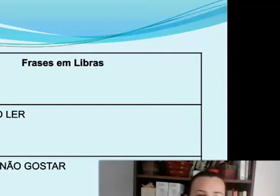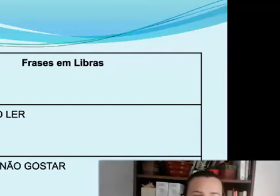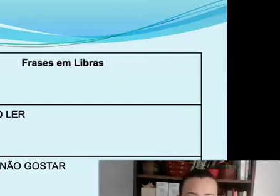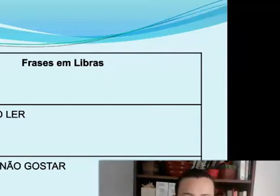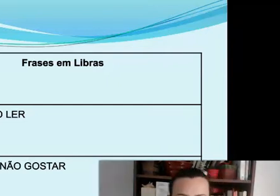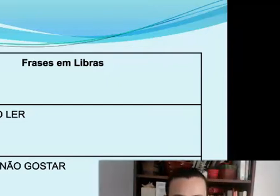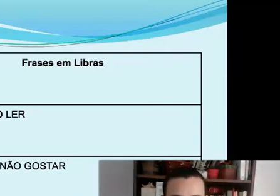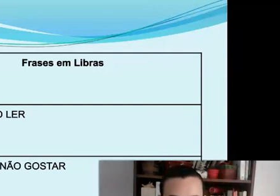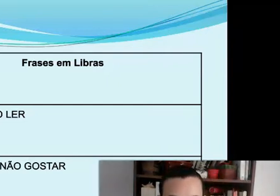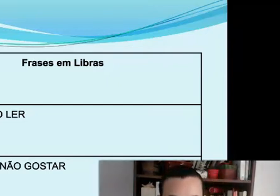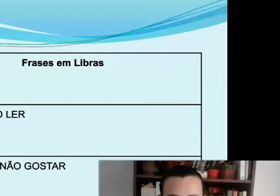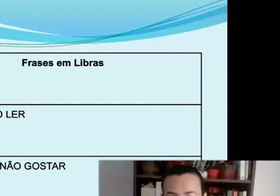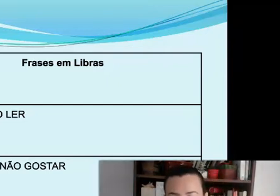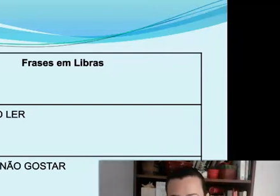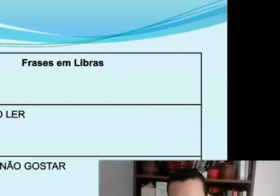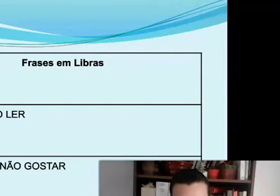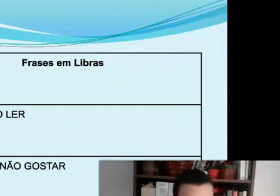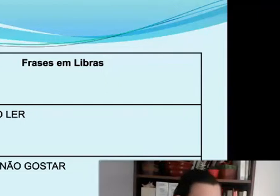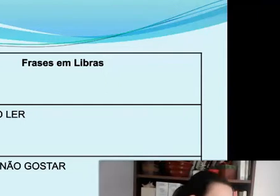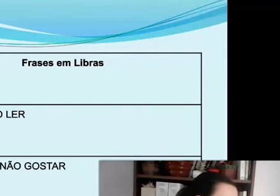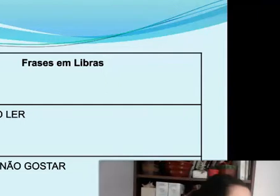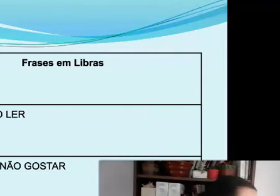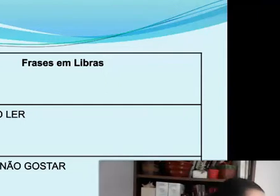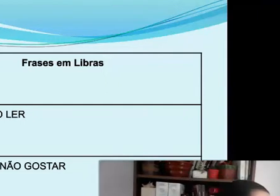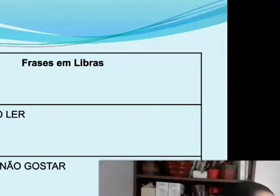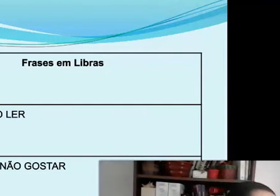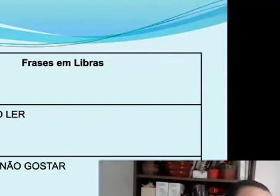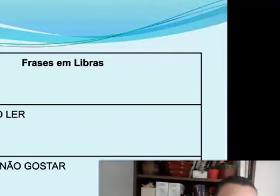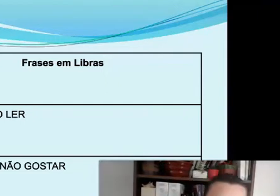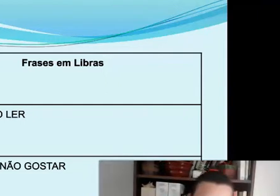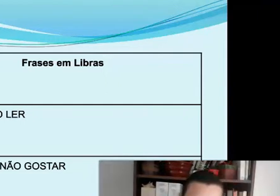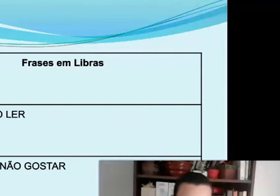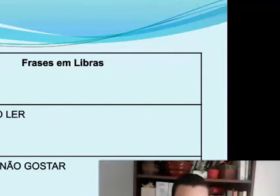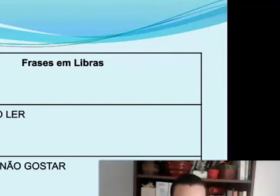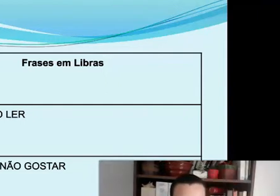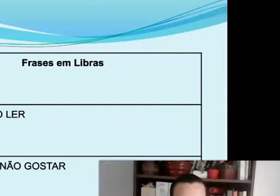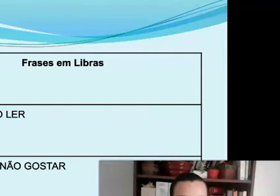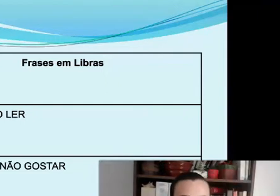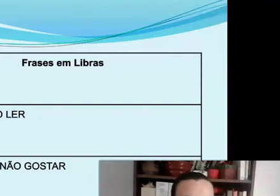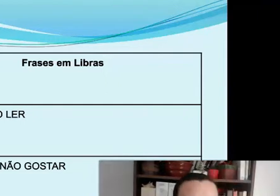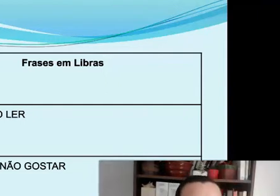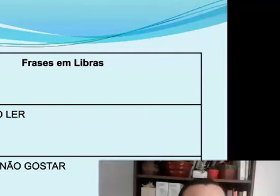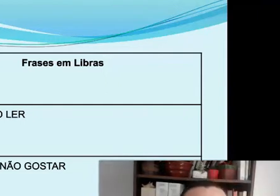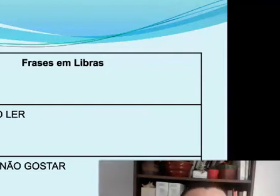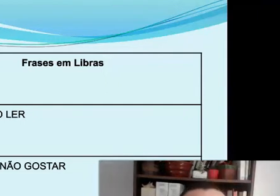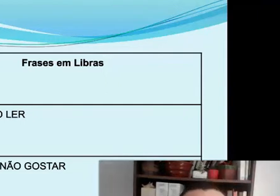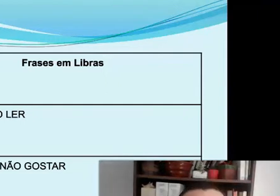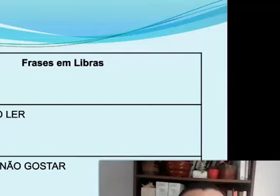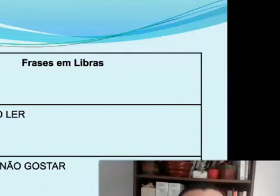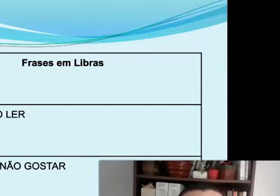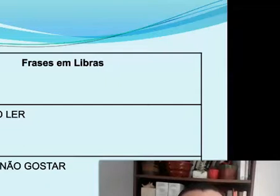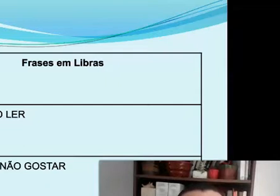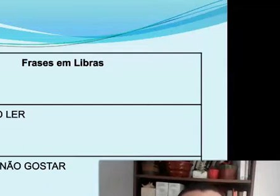Este aqui. Isso da Márcia Honora, quer dizer. Então, vamos lá.